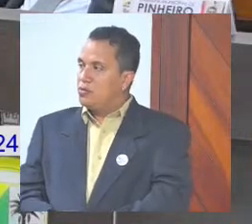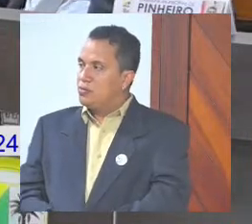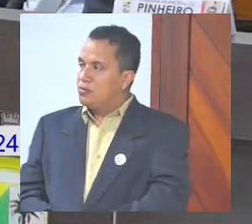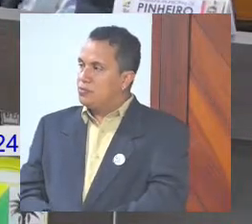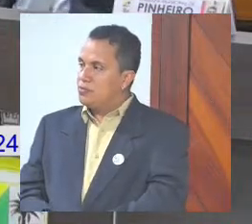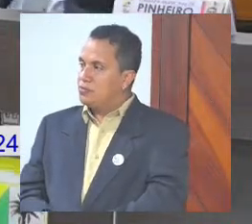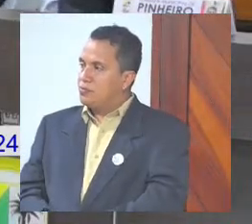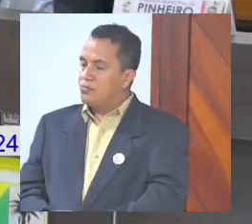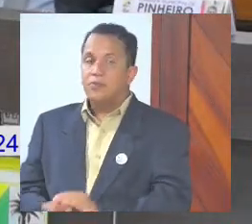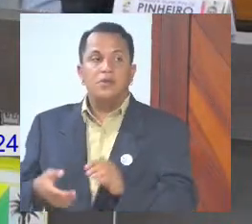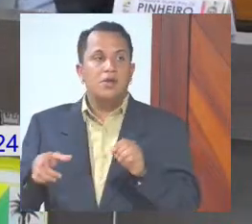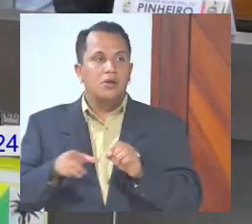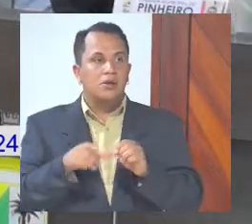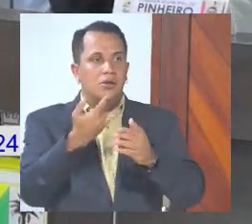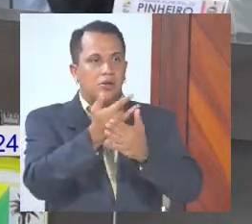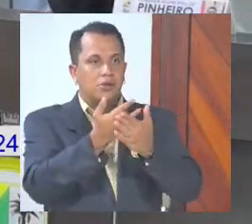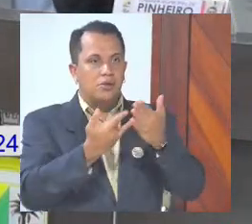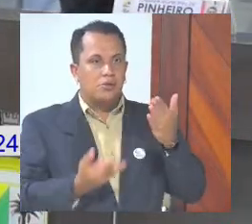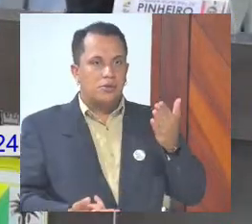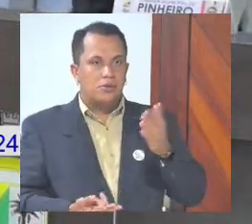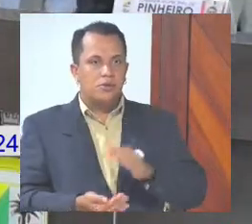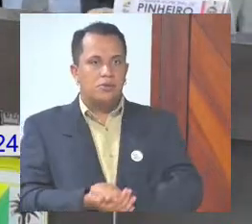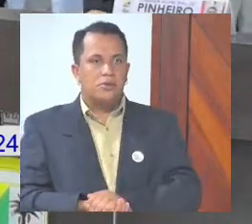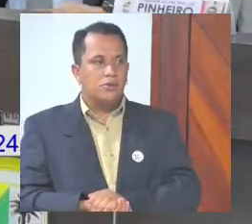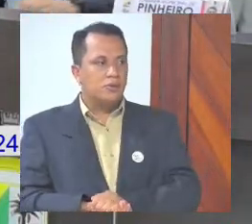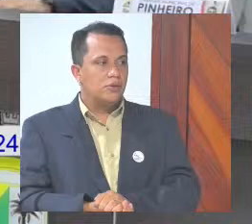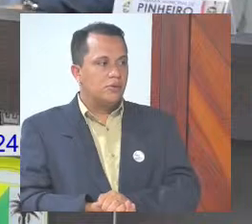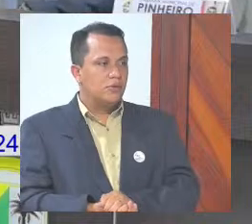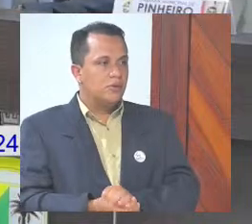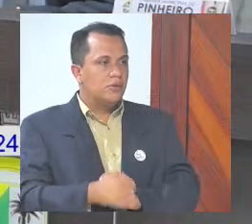Nós temos aqui a moção... A moção número